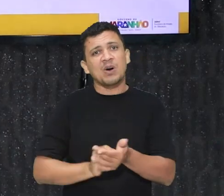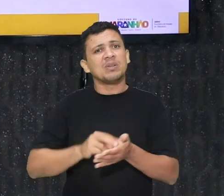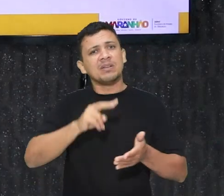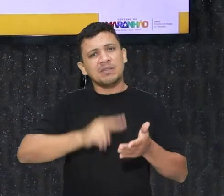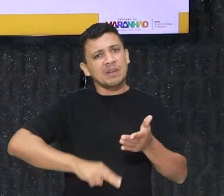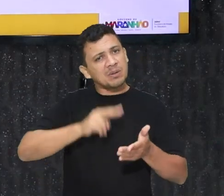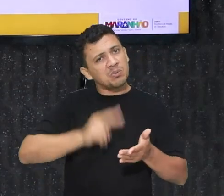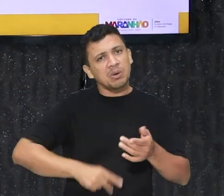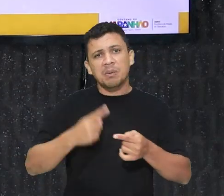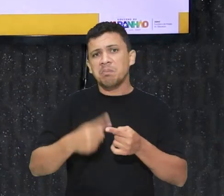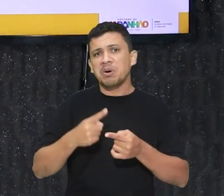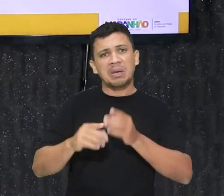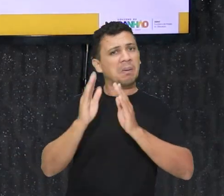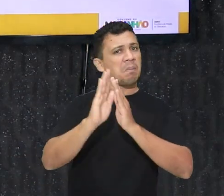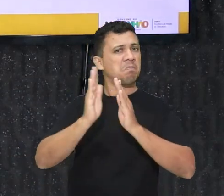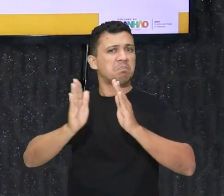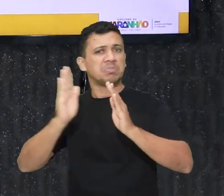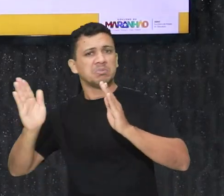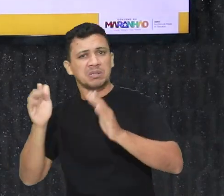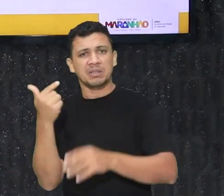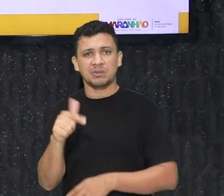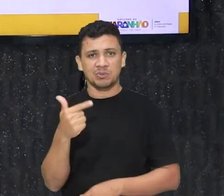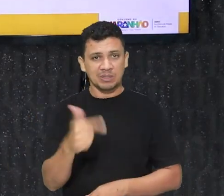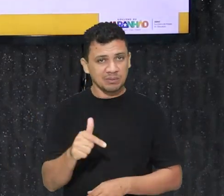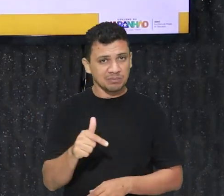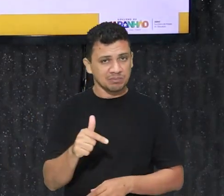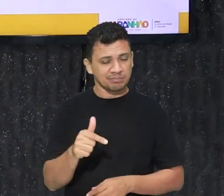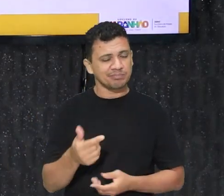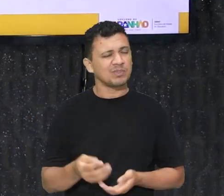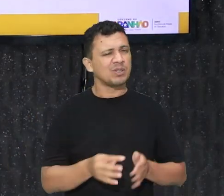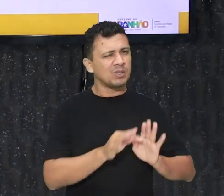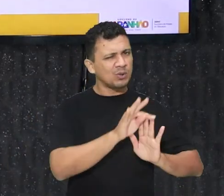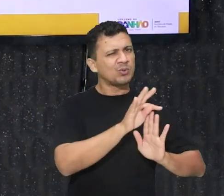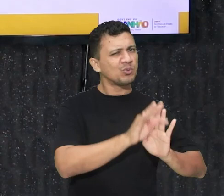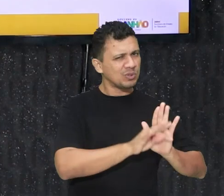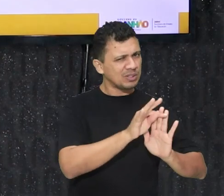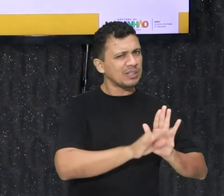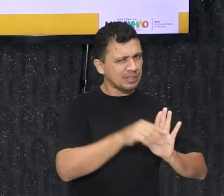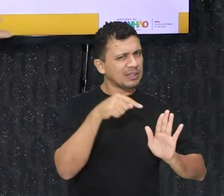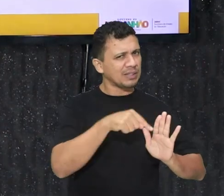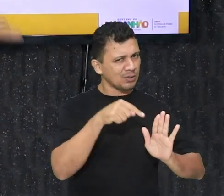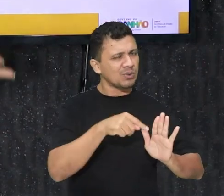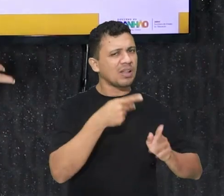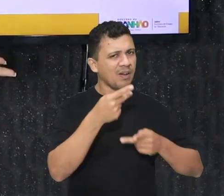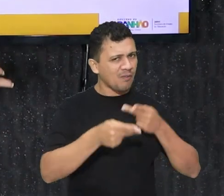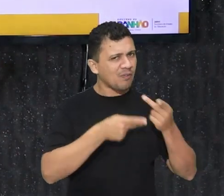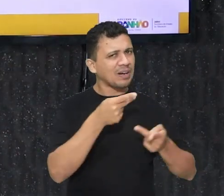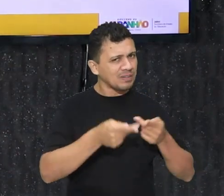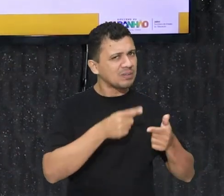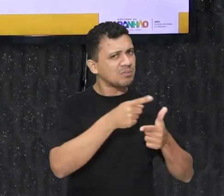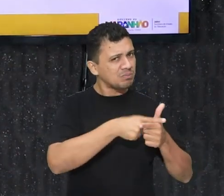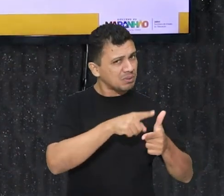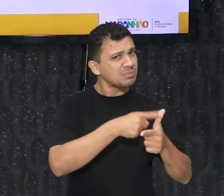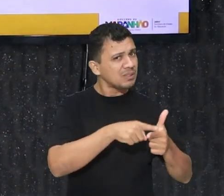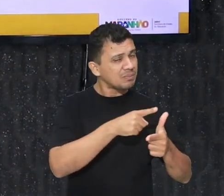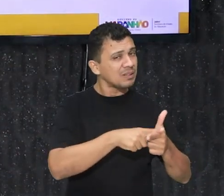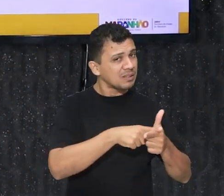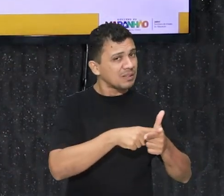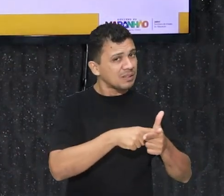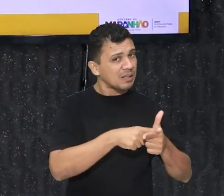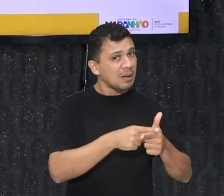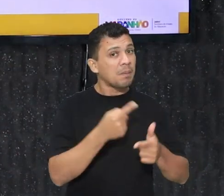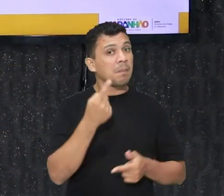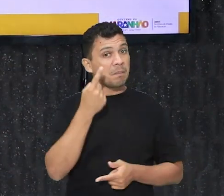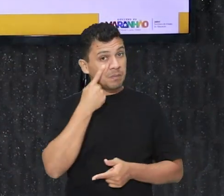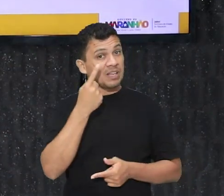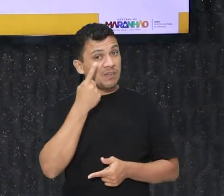alguma coisa acerca de precariedade no texto, não tem? E aí, a autora cita isso? Para eu responder, eu preciso